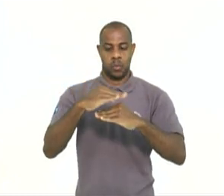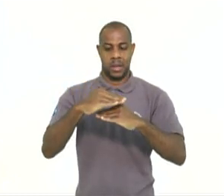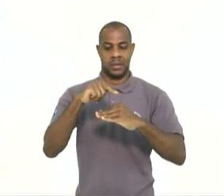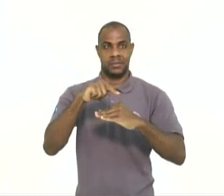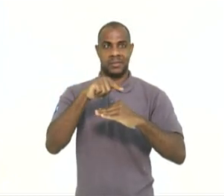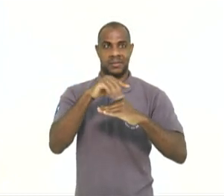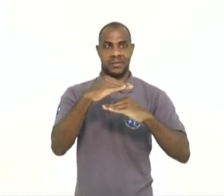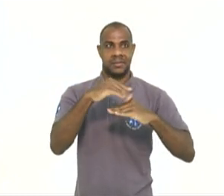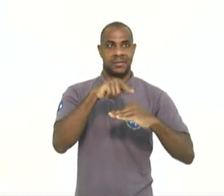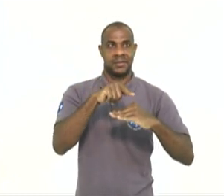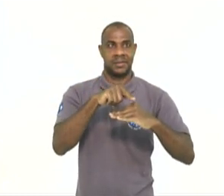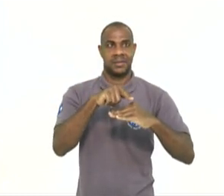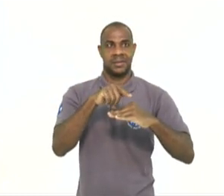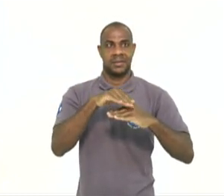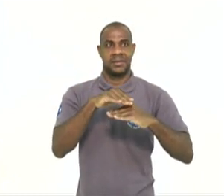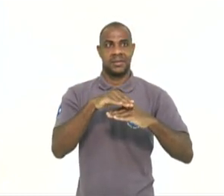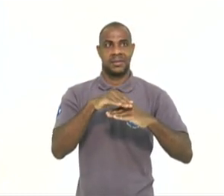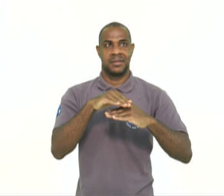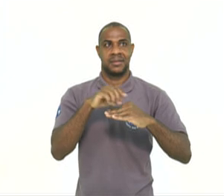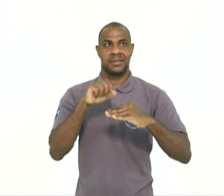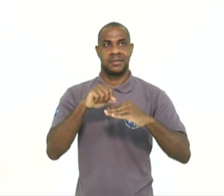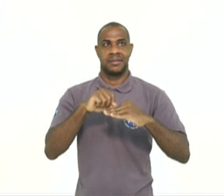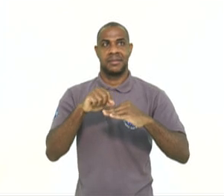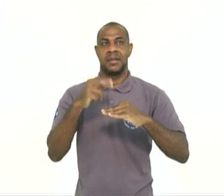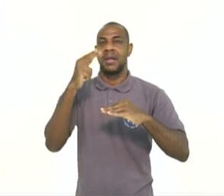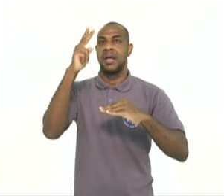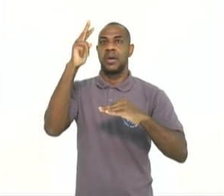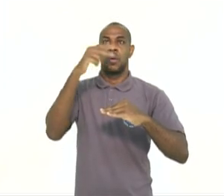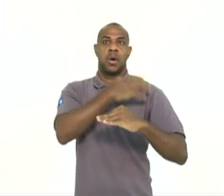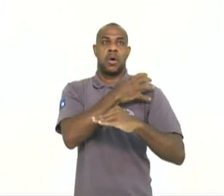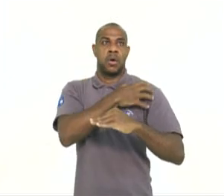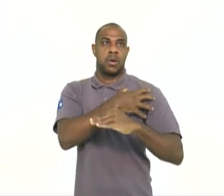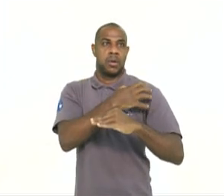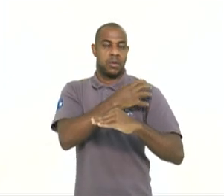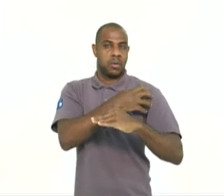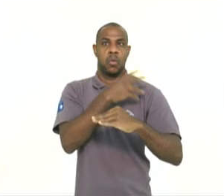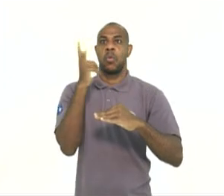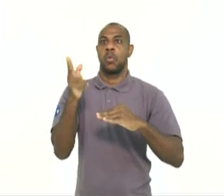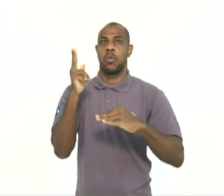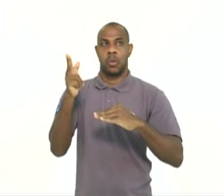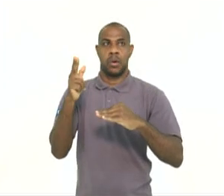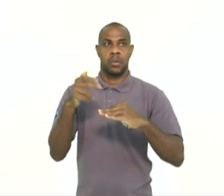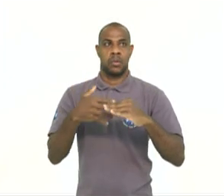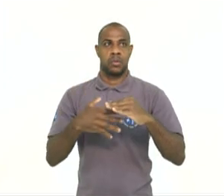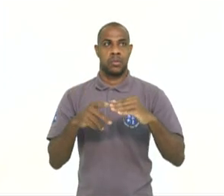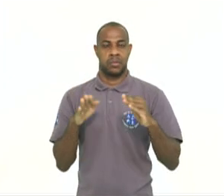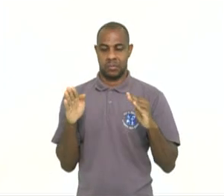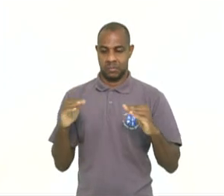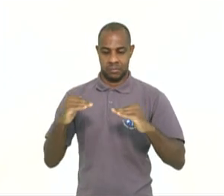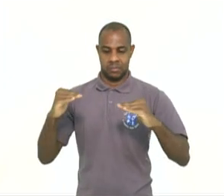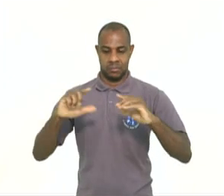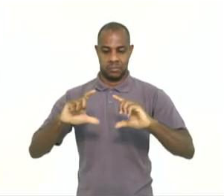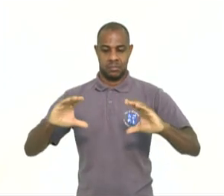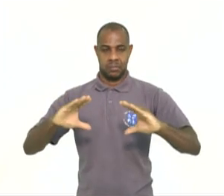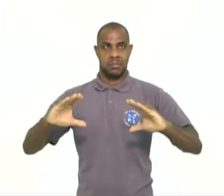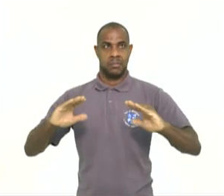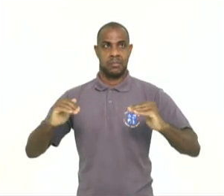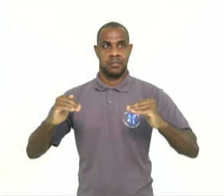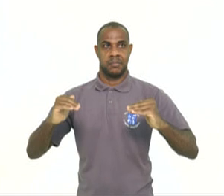o quadril do personagem que corresponde a mesma largura do ombro então continuando né Eu expliquei